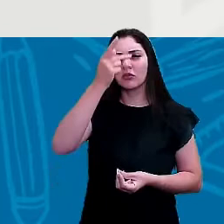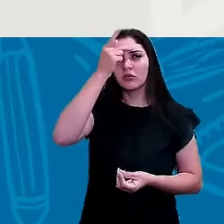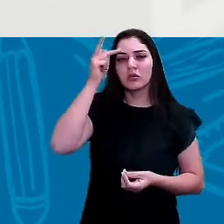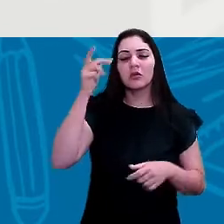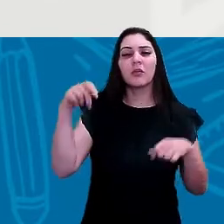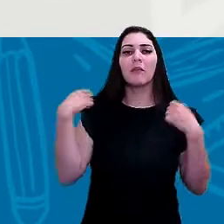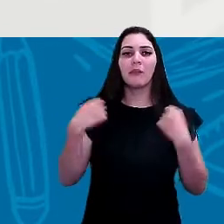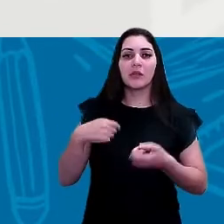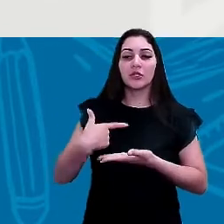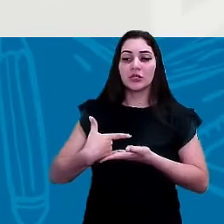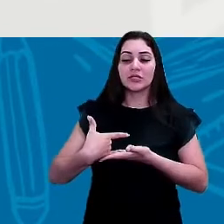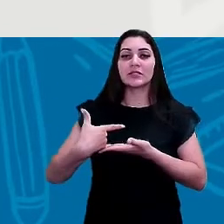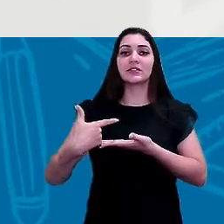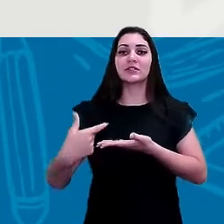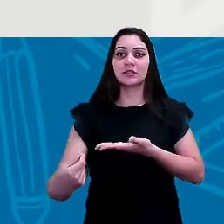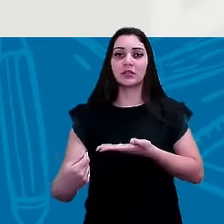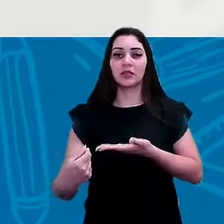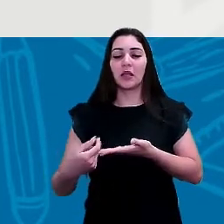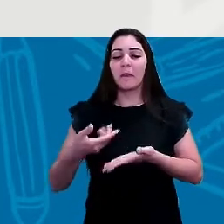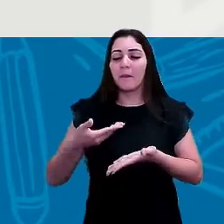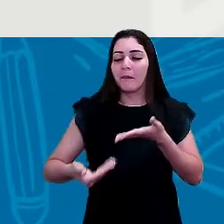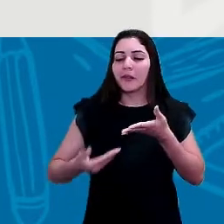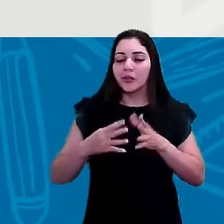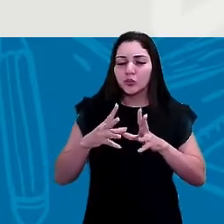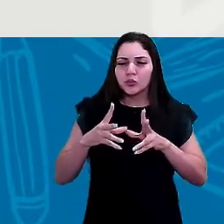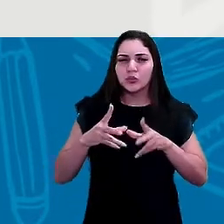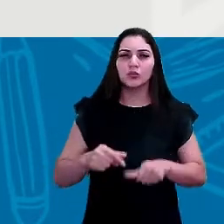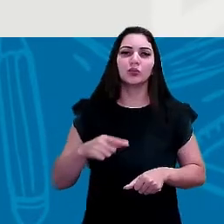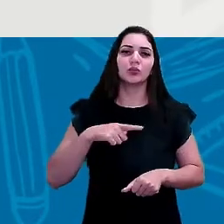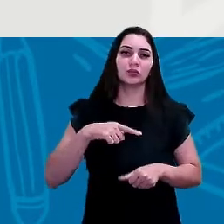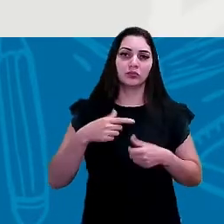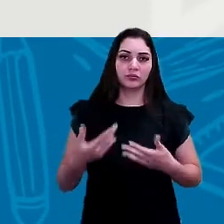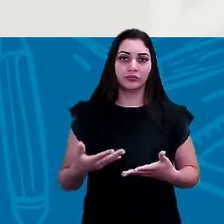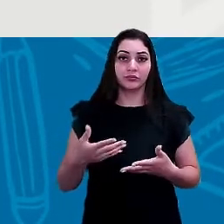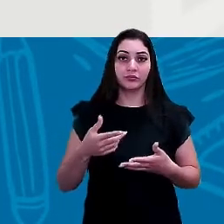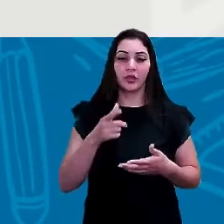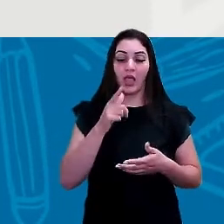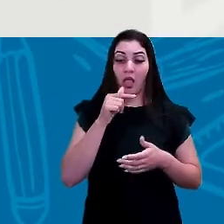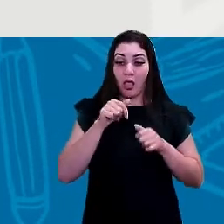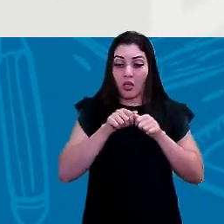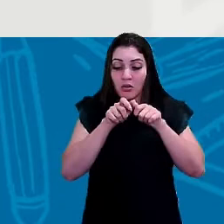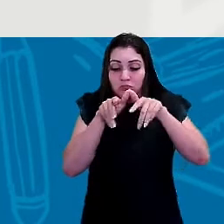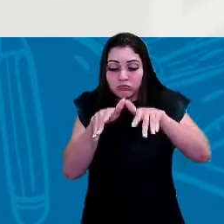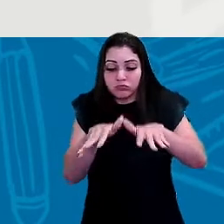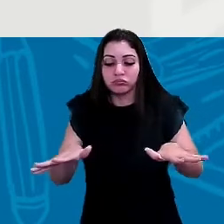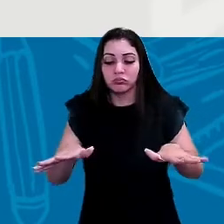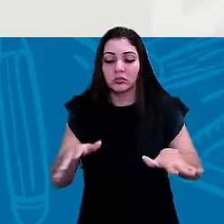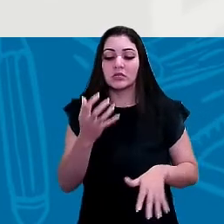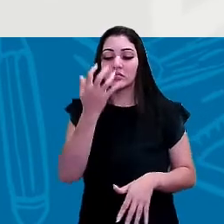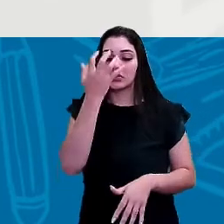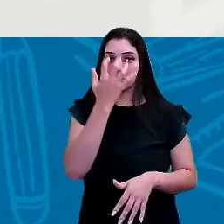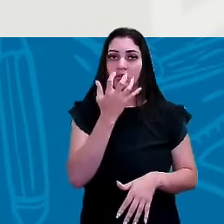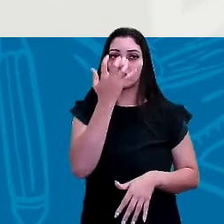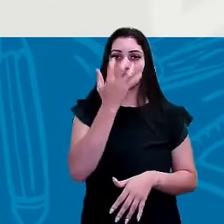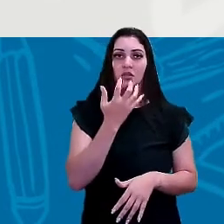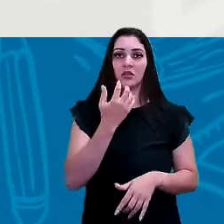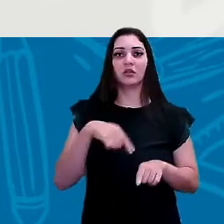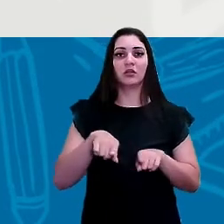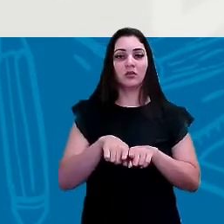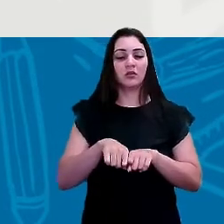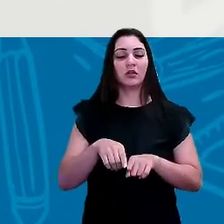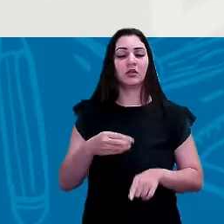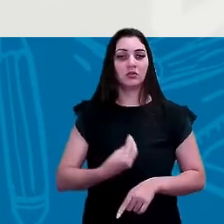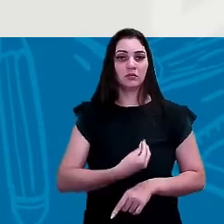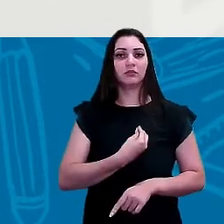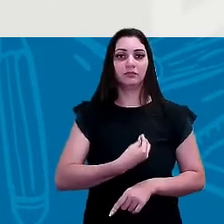que sair, muita gente perdeu tudo que tinha. Então a enchente é um problema muito sério. Também na questão de habitação, fazer um programa